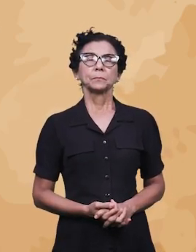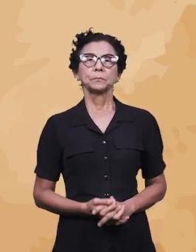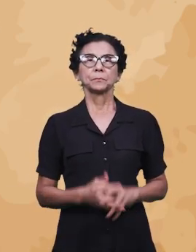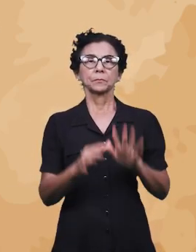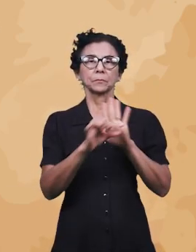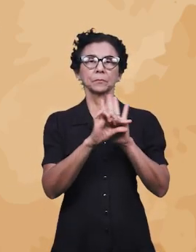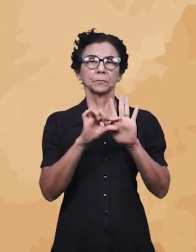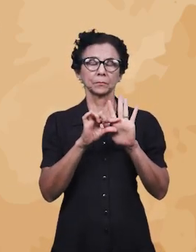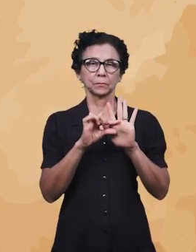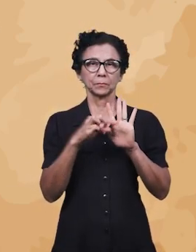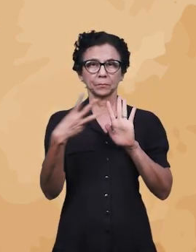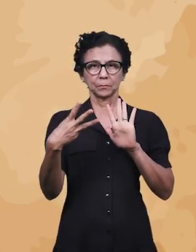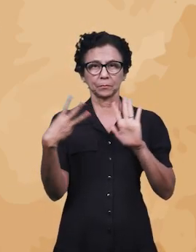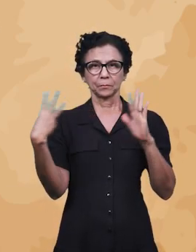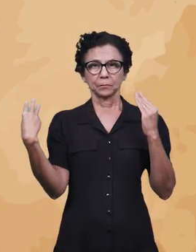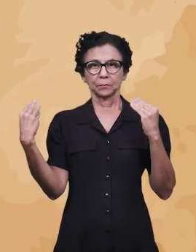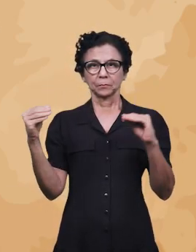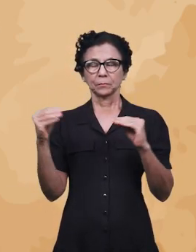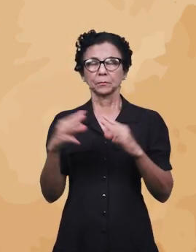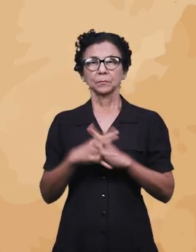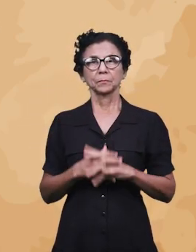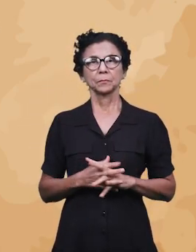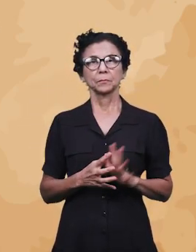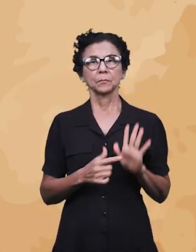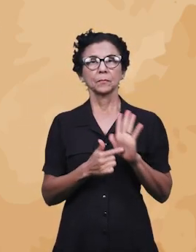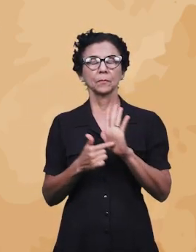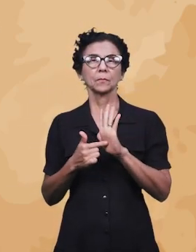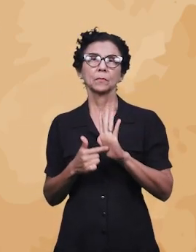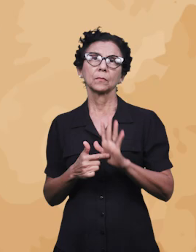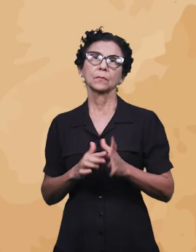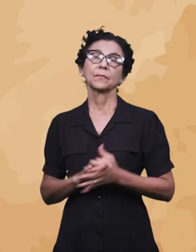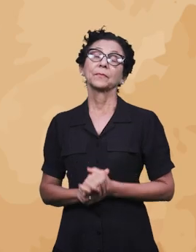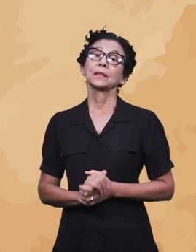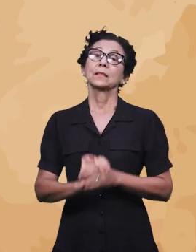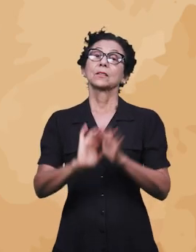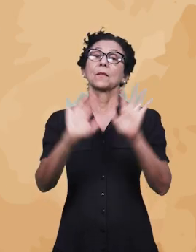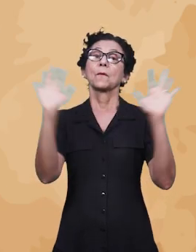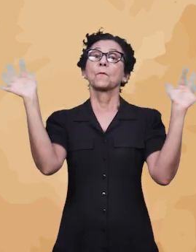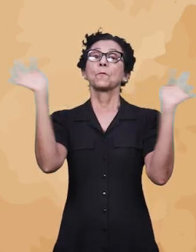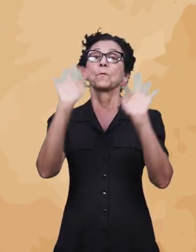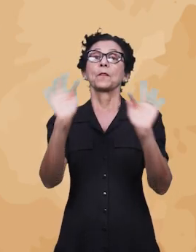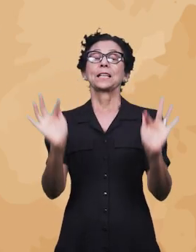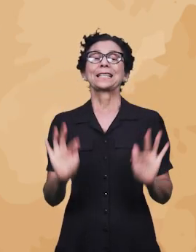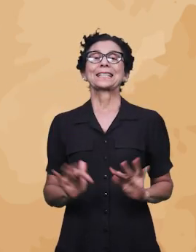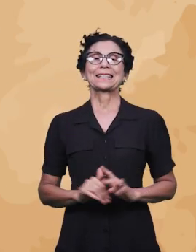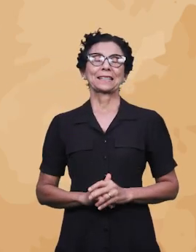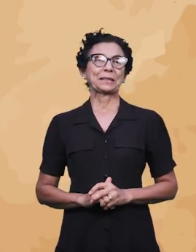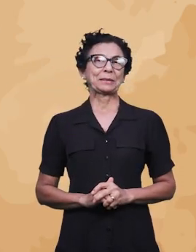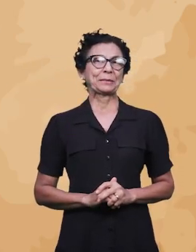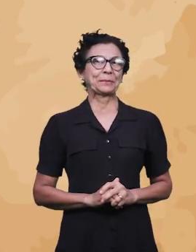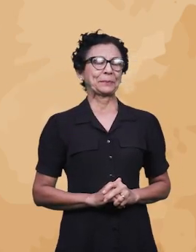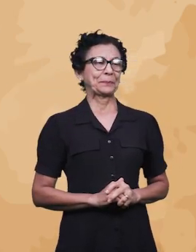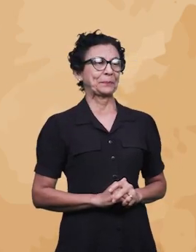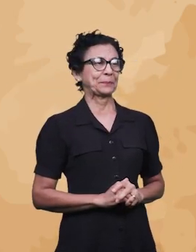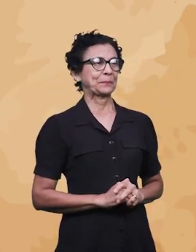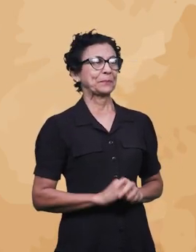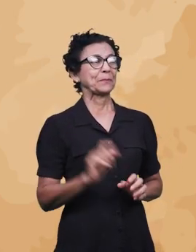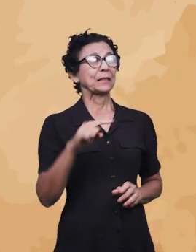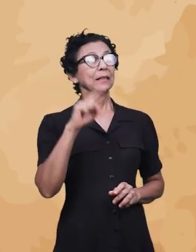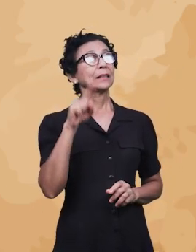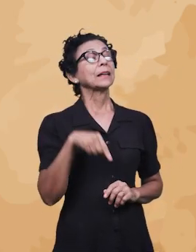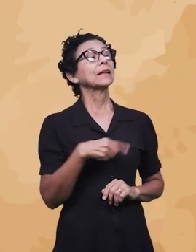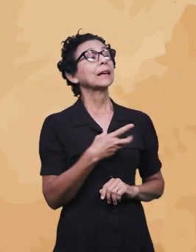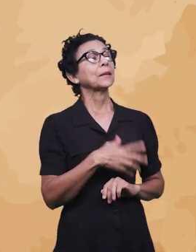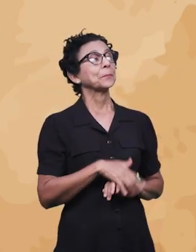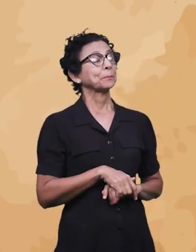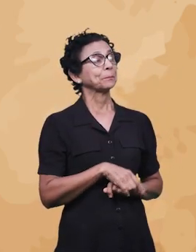sobre bem-aventurado. Sérgio, quem é que é bem-aventurado, Sérgio? Nós